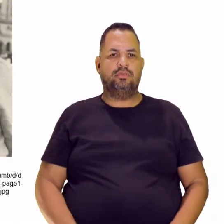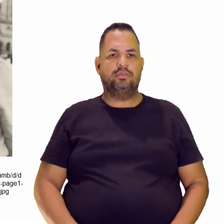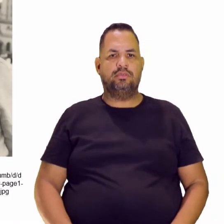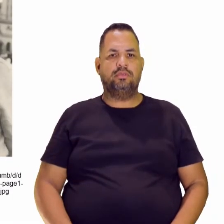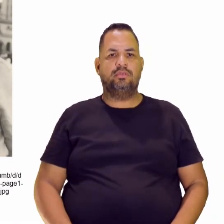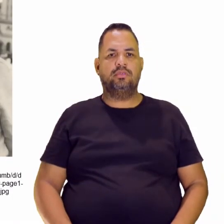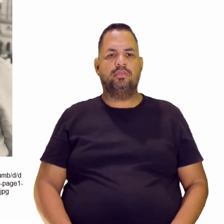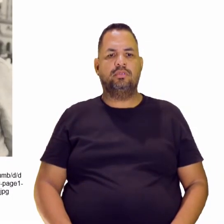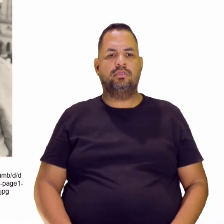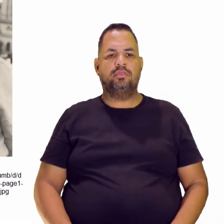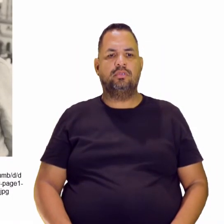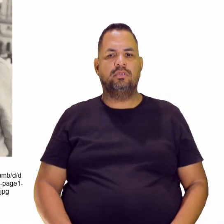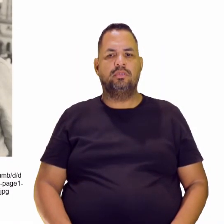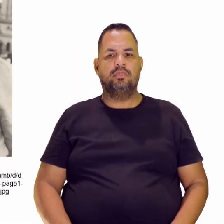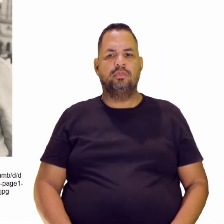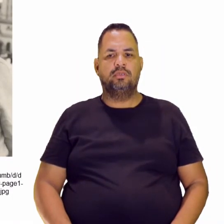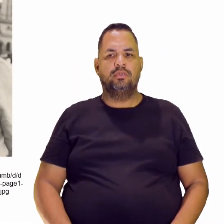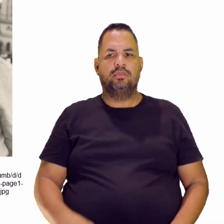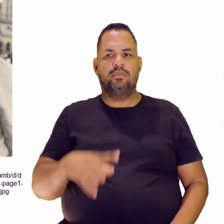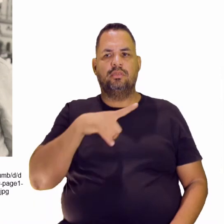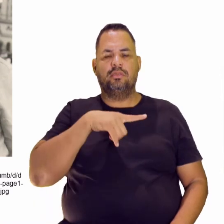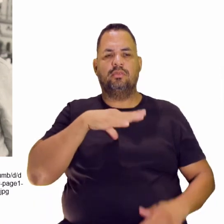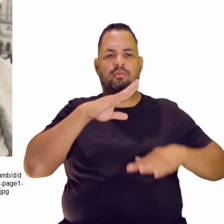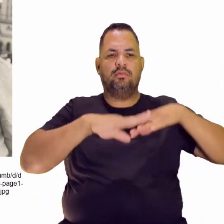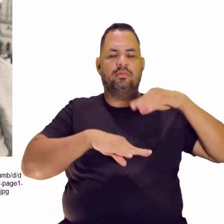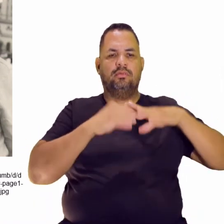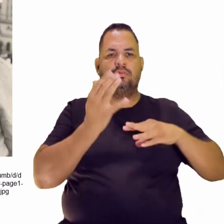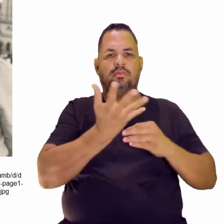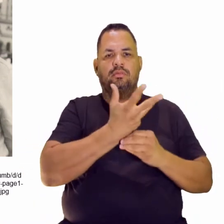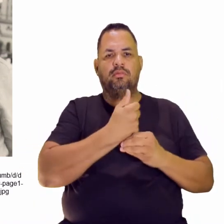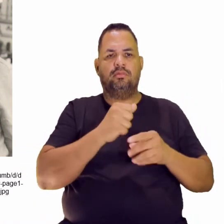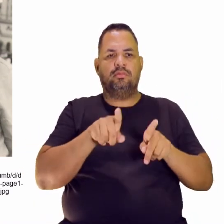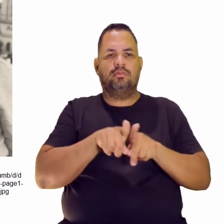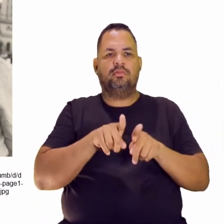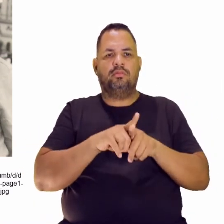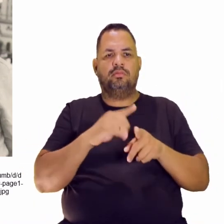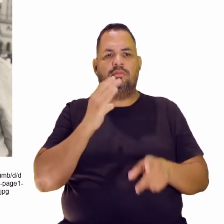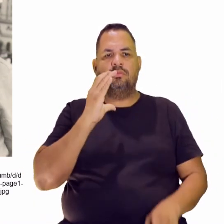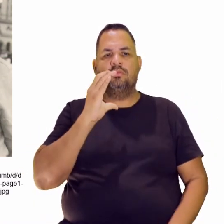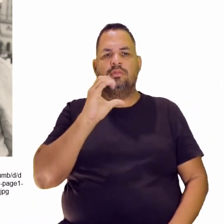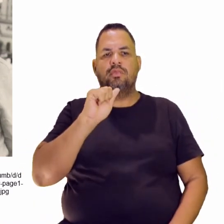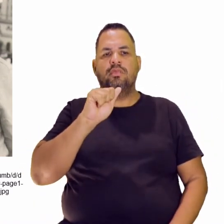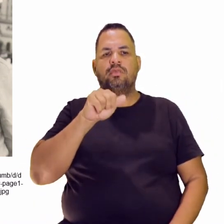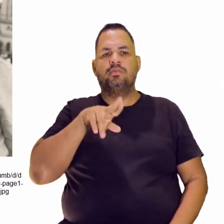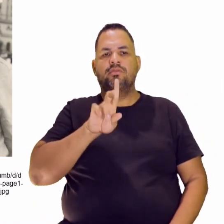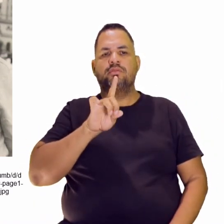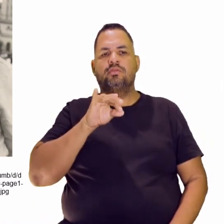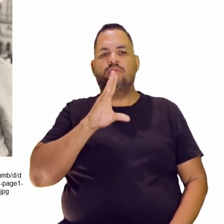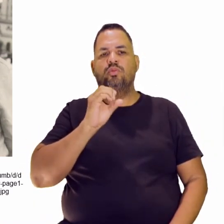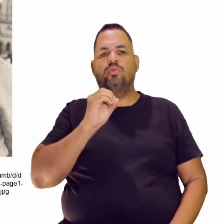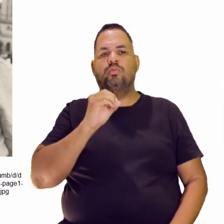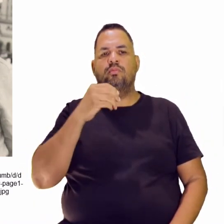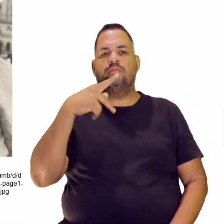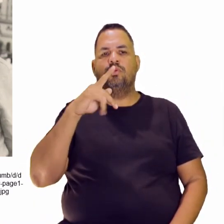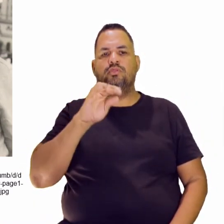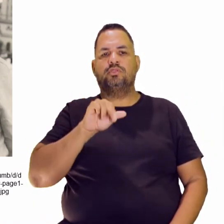Tá? E aqui temos outro artista também, que é o Cândido